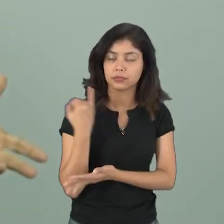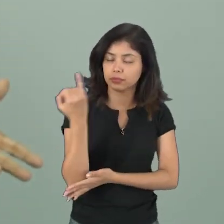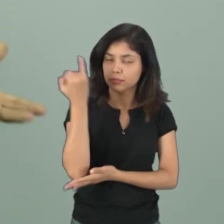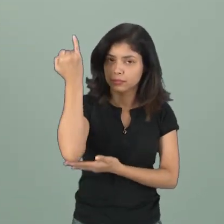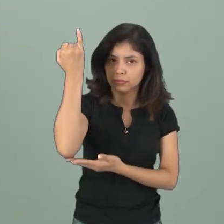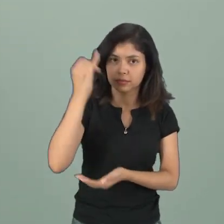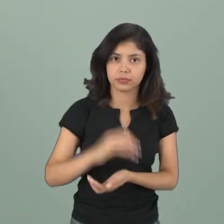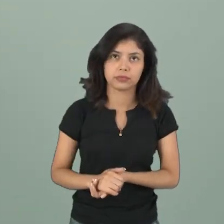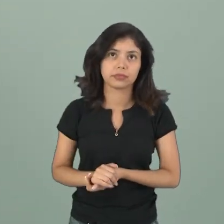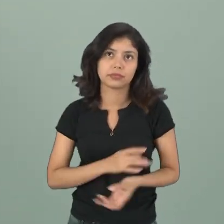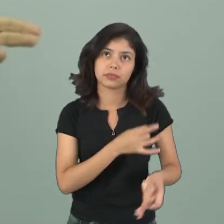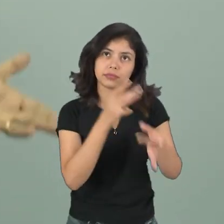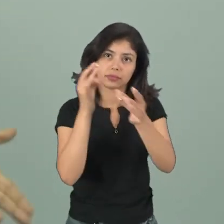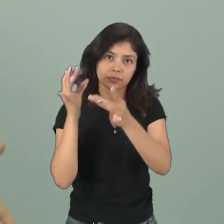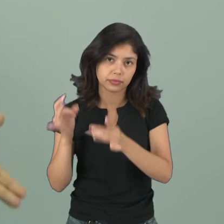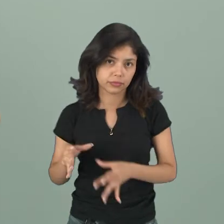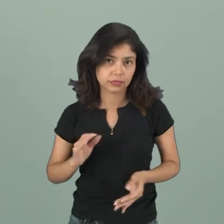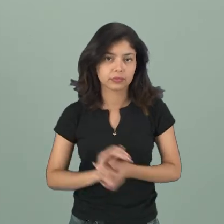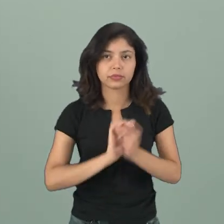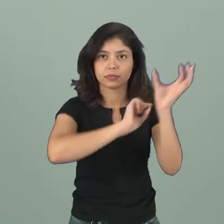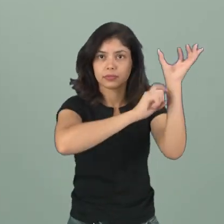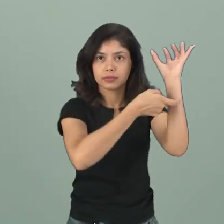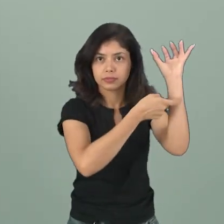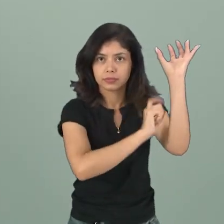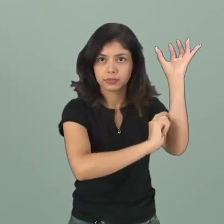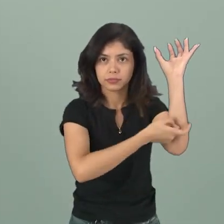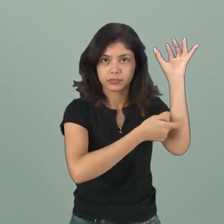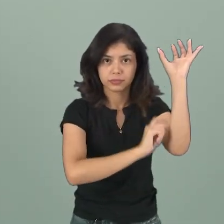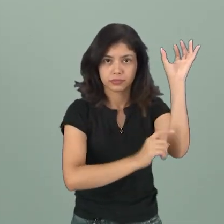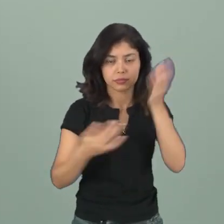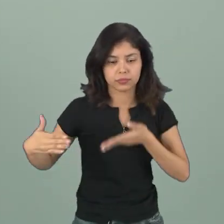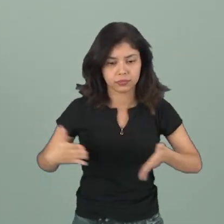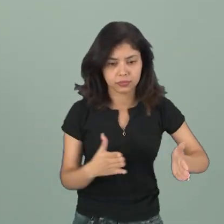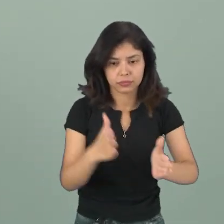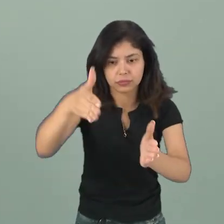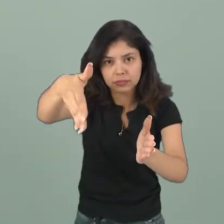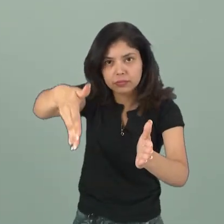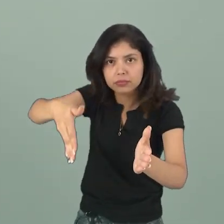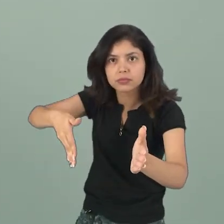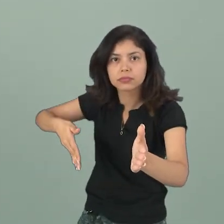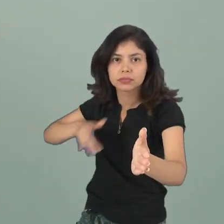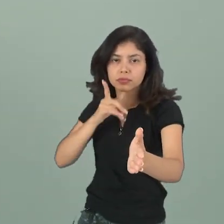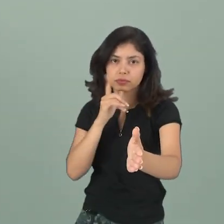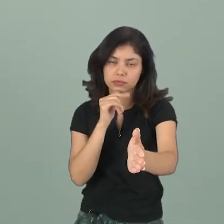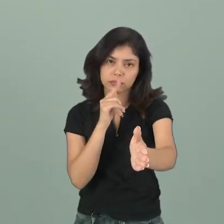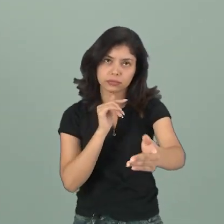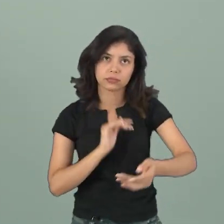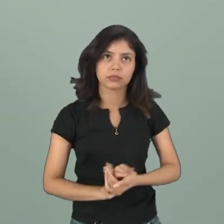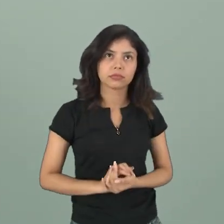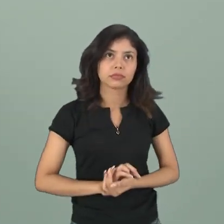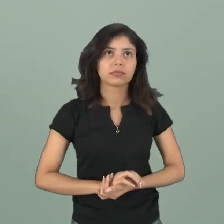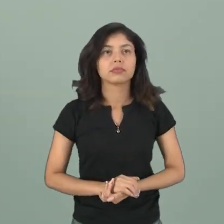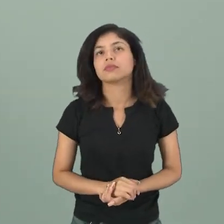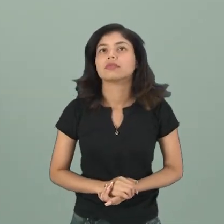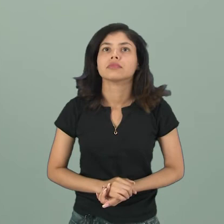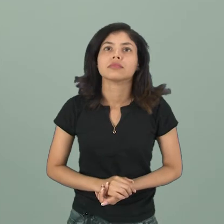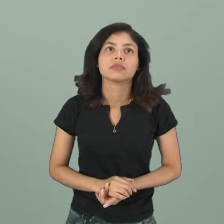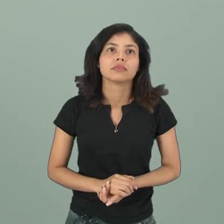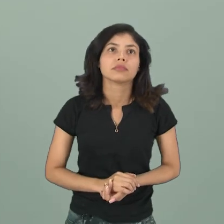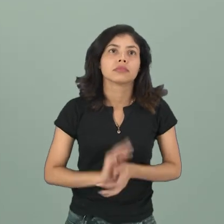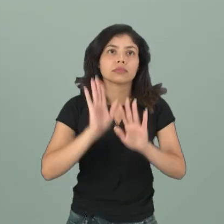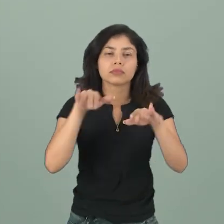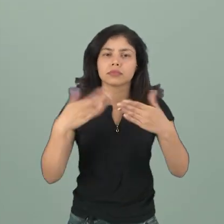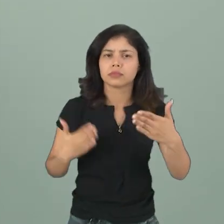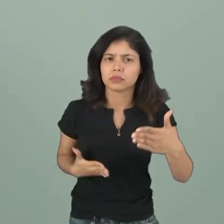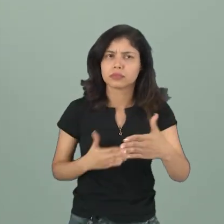importante dessa parte do comércio, desses entrepostos ribeirinhos que representavam então o nosso estado. E aí, quais